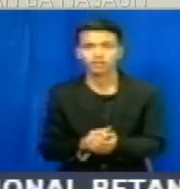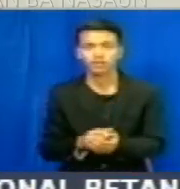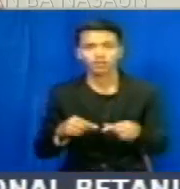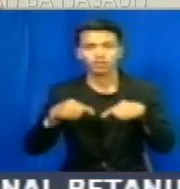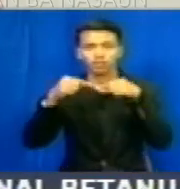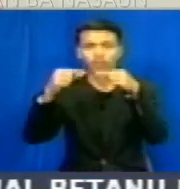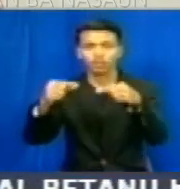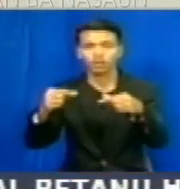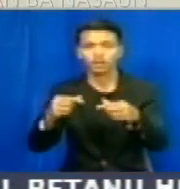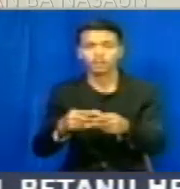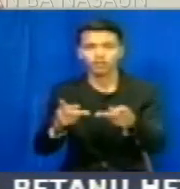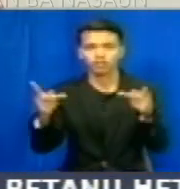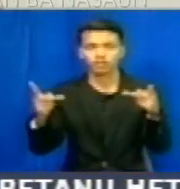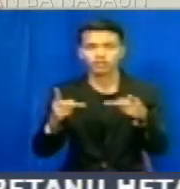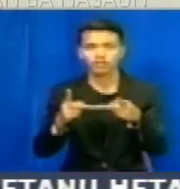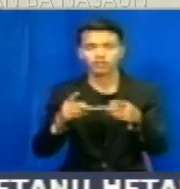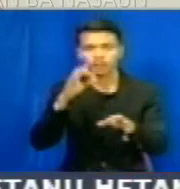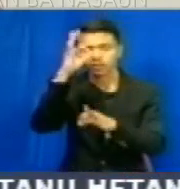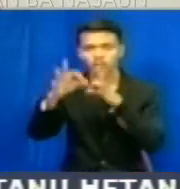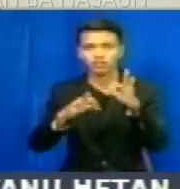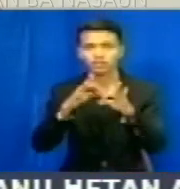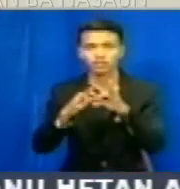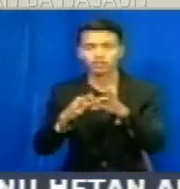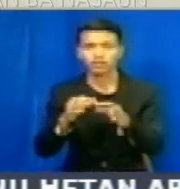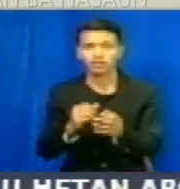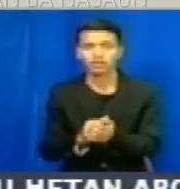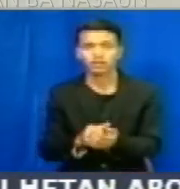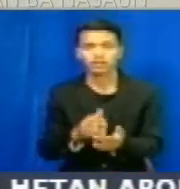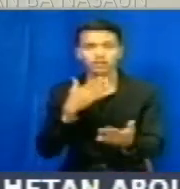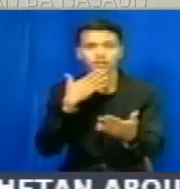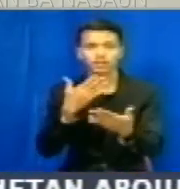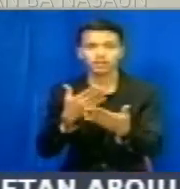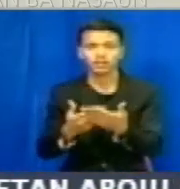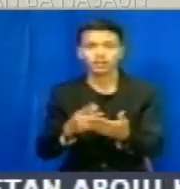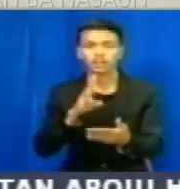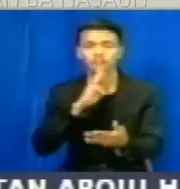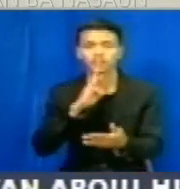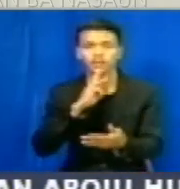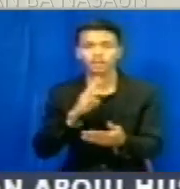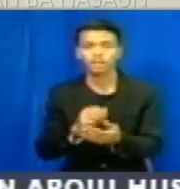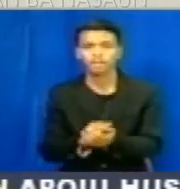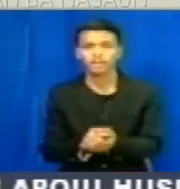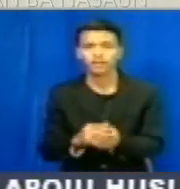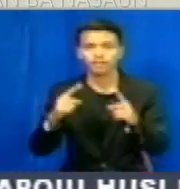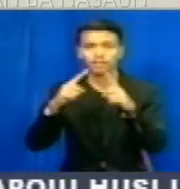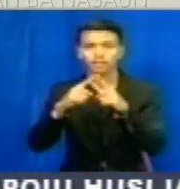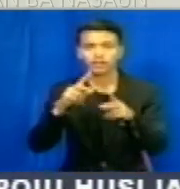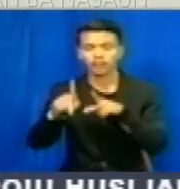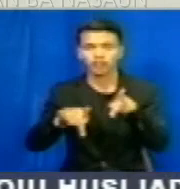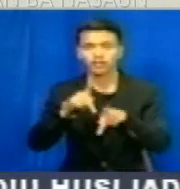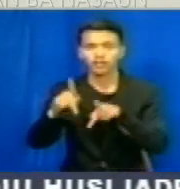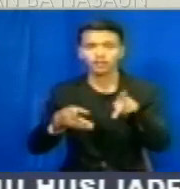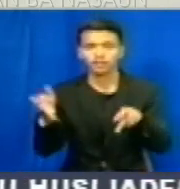submete master plan ne au fiar katak se garante kontinuidade be ka volume be ba ye tene consumidor